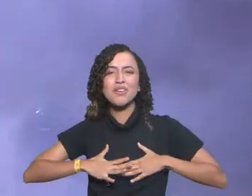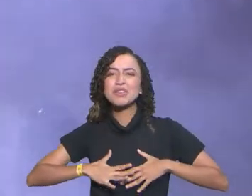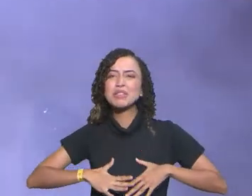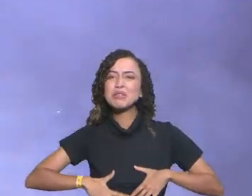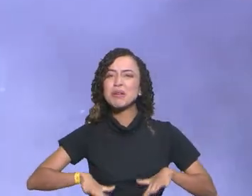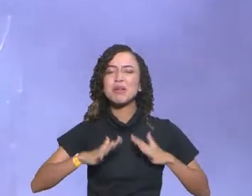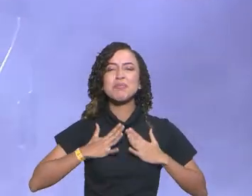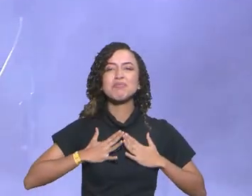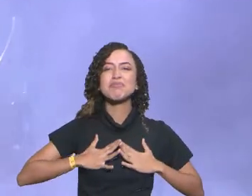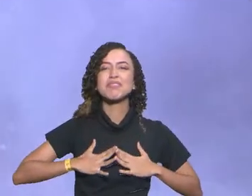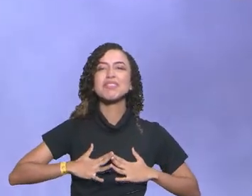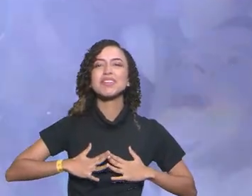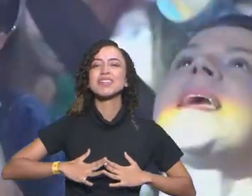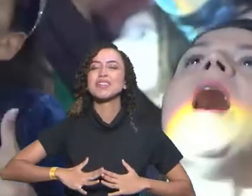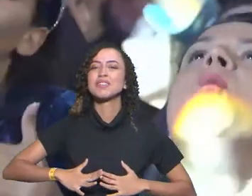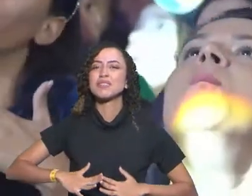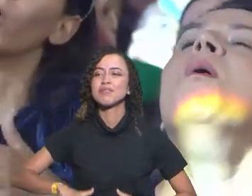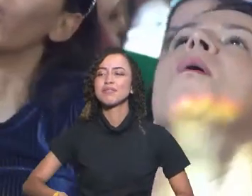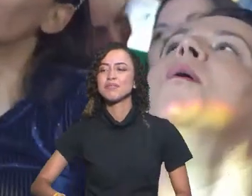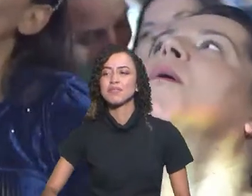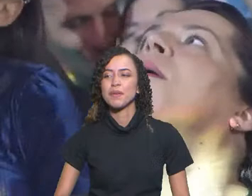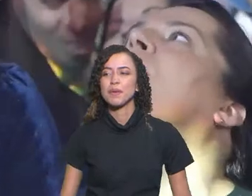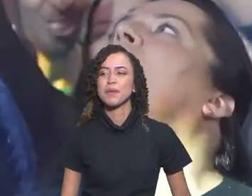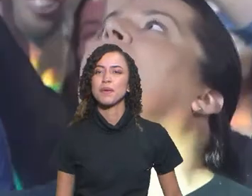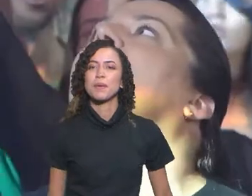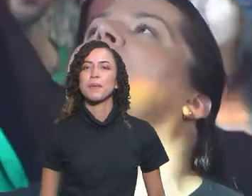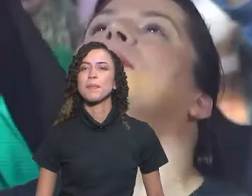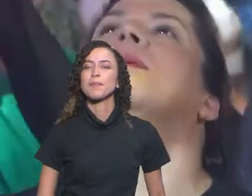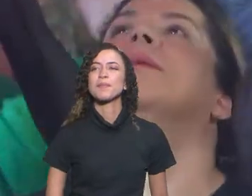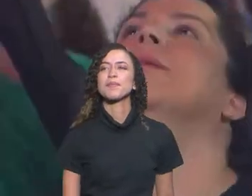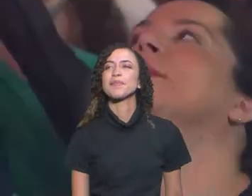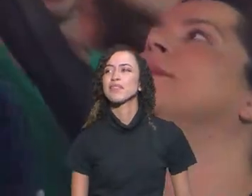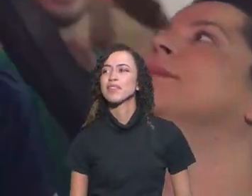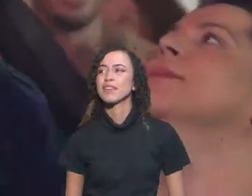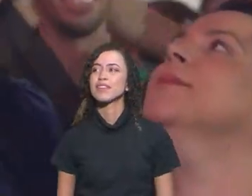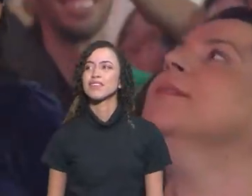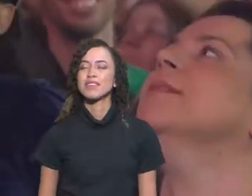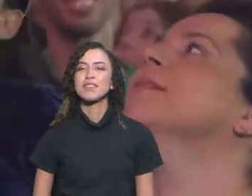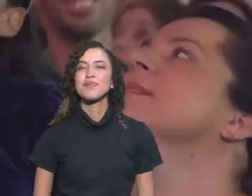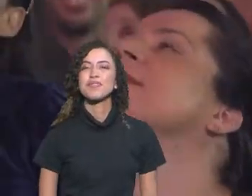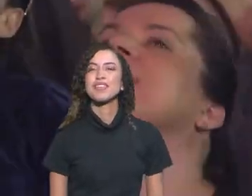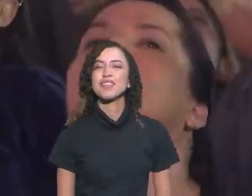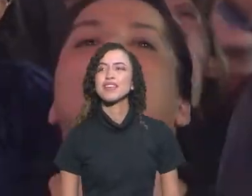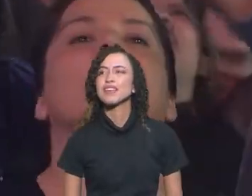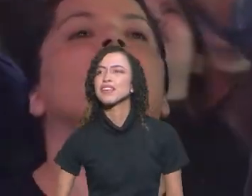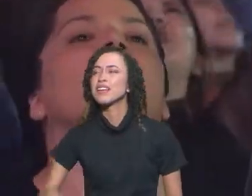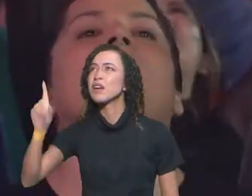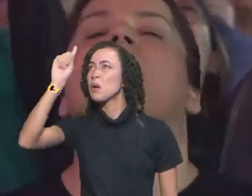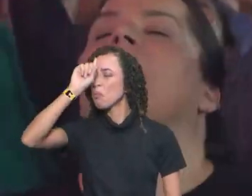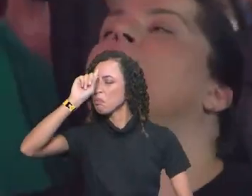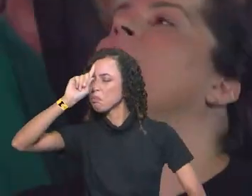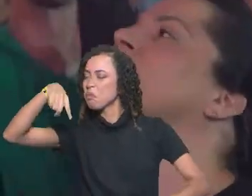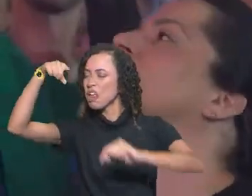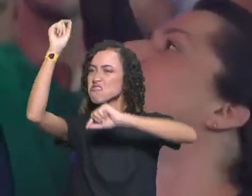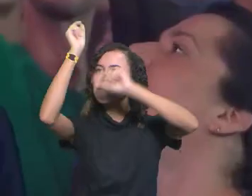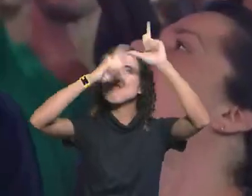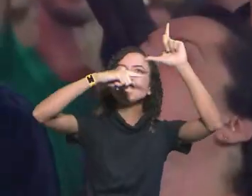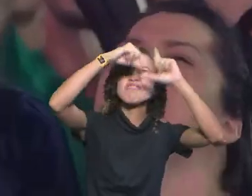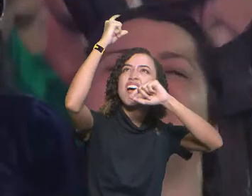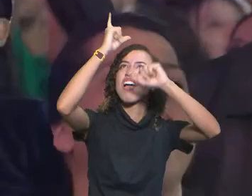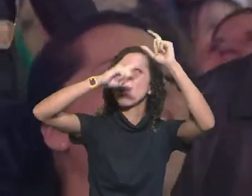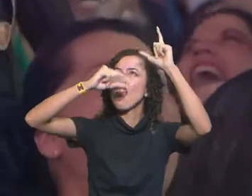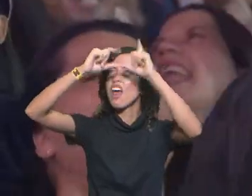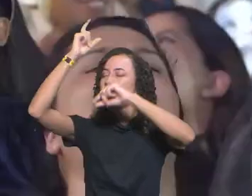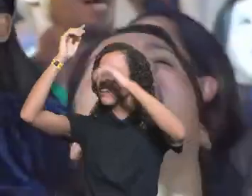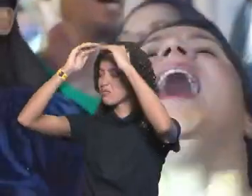a tua voz você pode apontar o dedinho para o céu a ponta a ponta toda a ordem